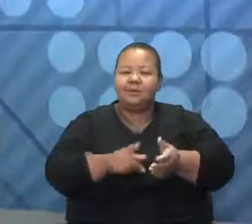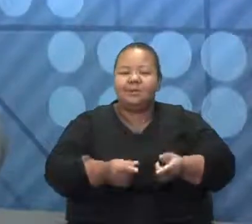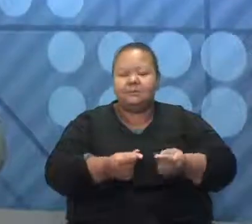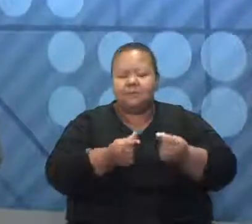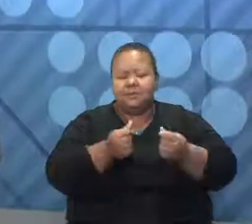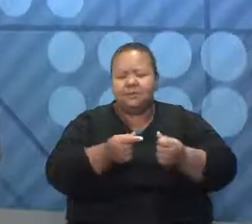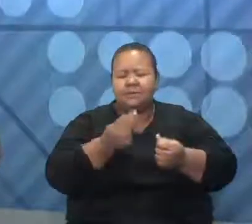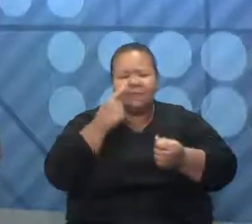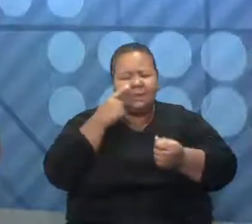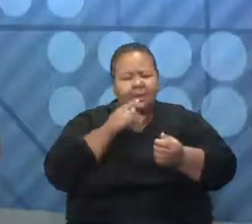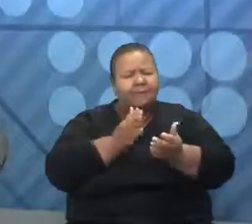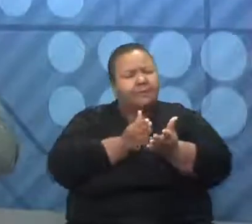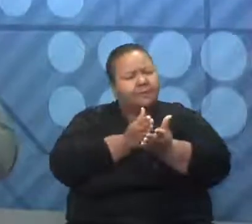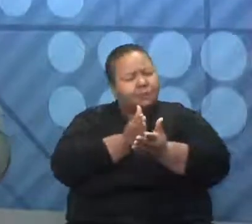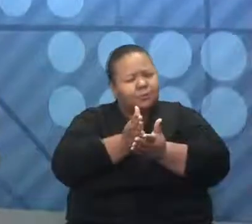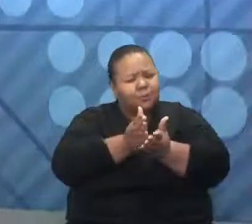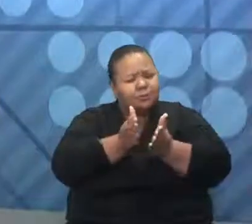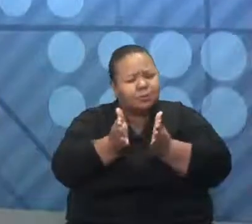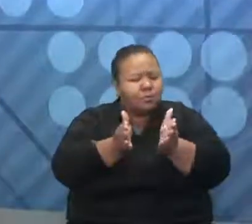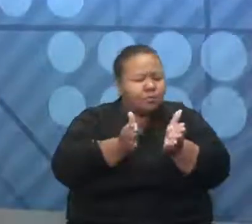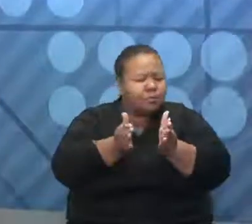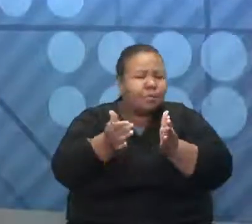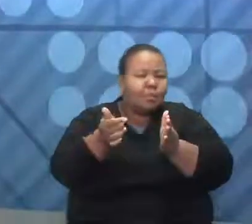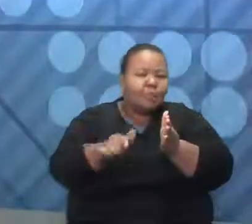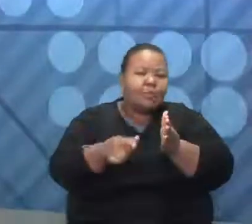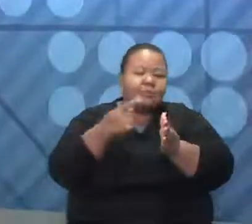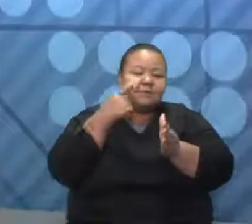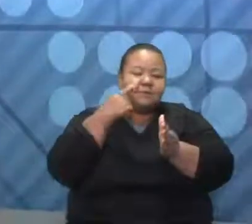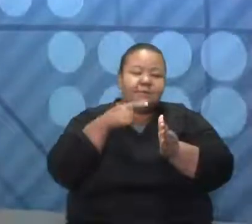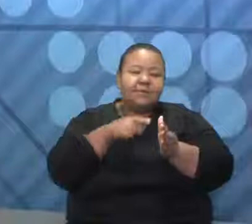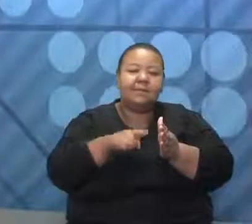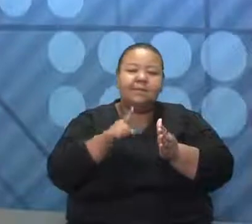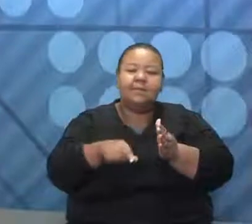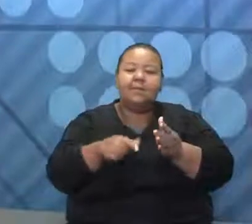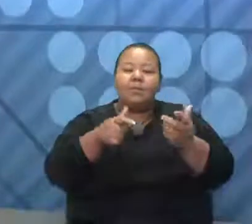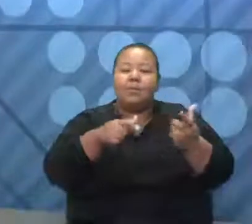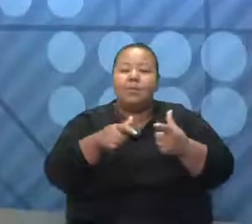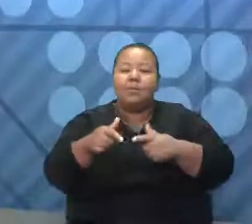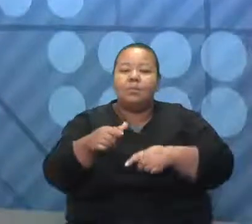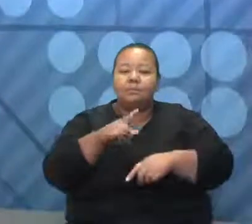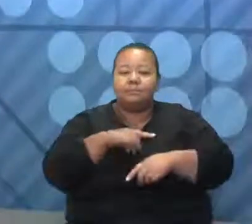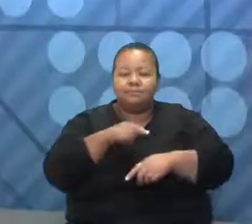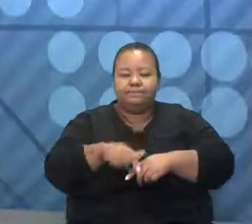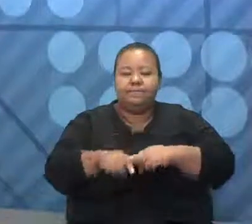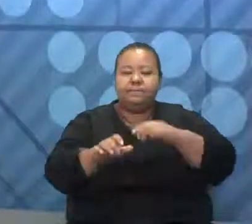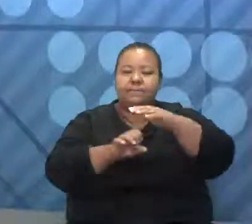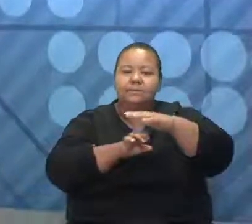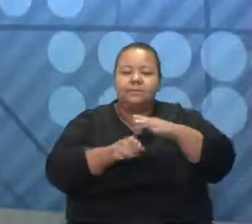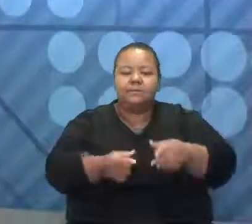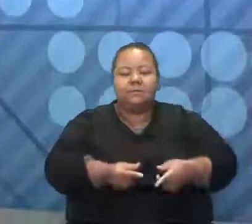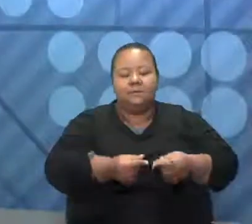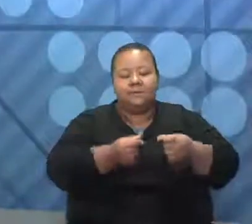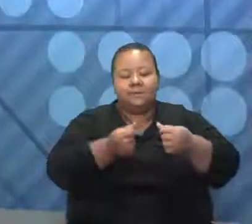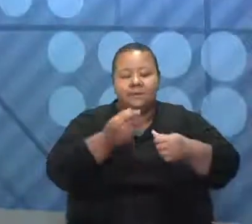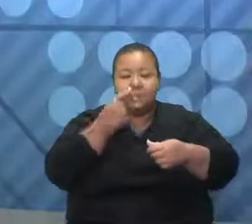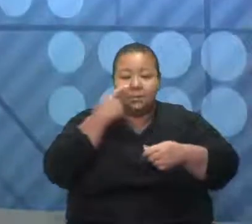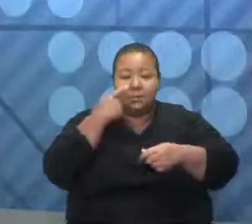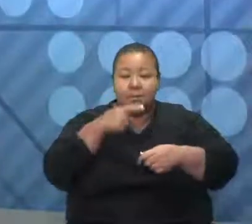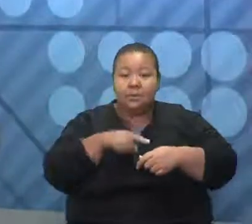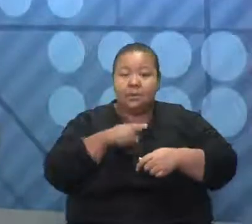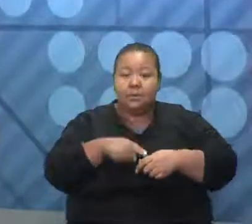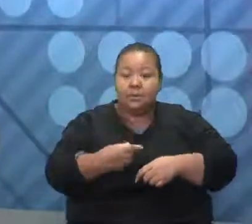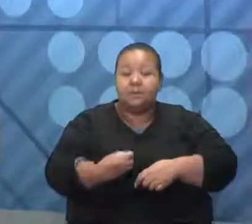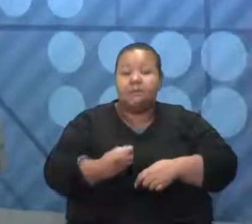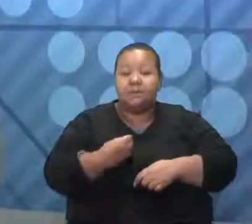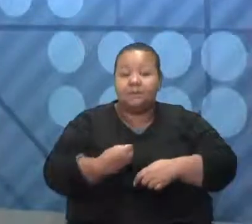nos dando uns nortes ali para onde que você consegue já dimensionar aonde que vai estar essa empresa no campo financeiro, analisando a sobrevivência